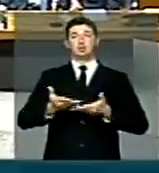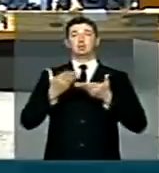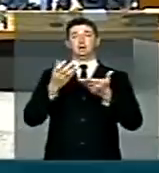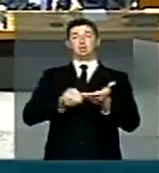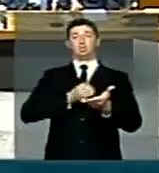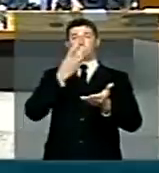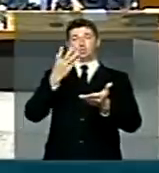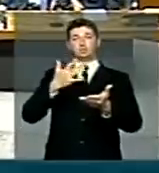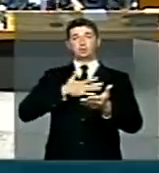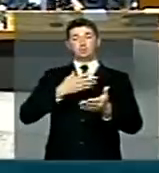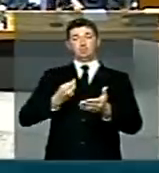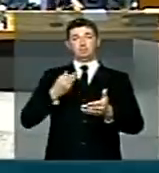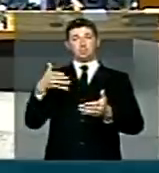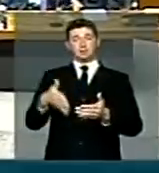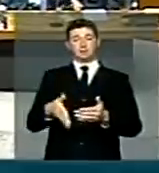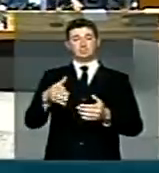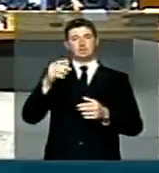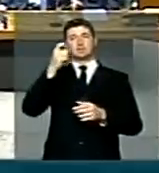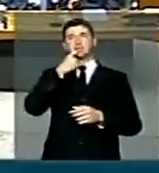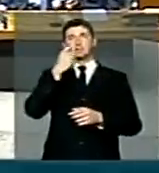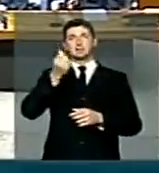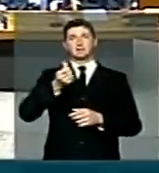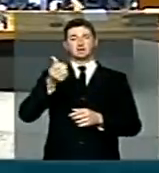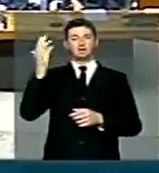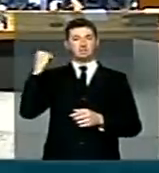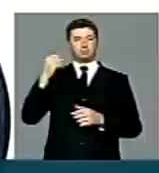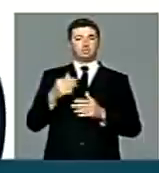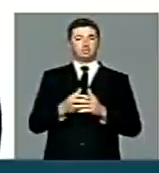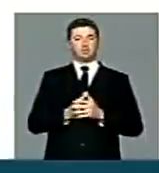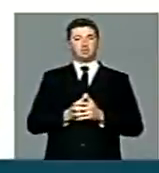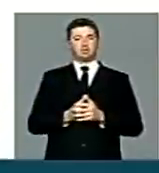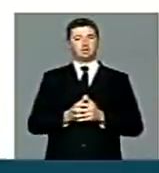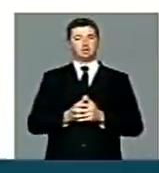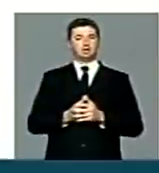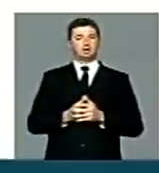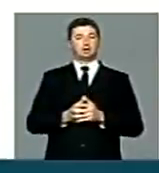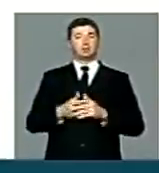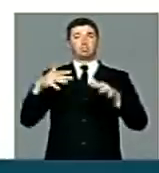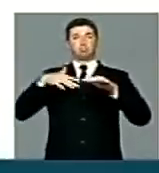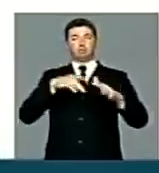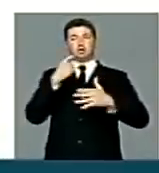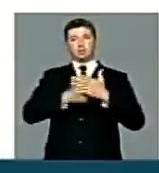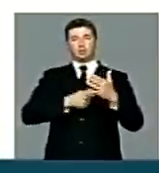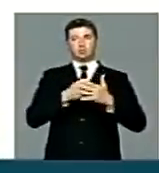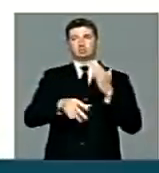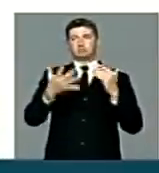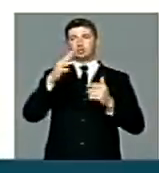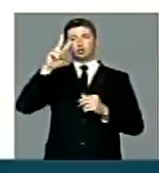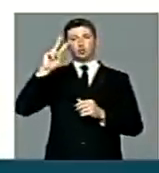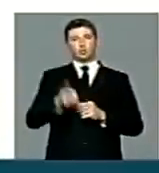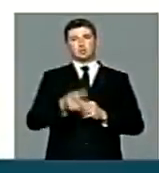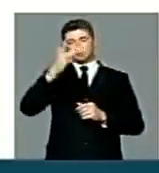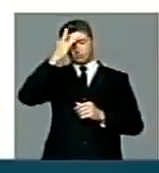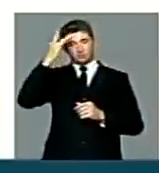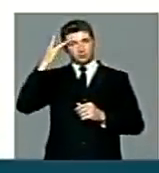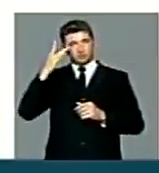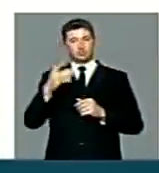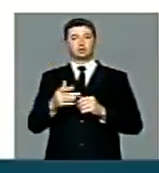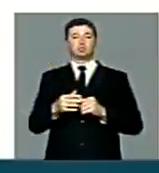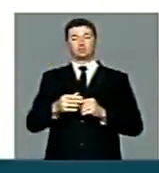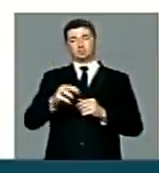pronunciamento participei na sexta-feira no município de xim mobiliza mais de 2000 trabadores